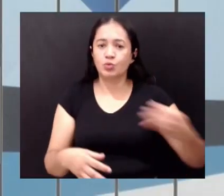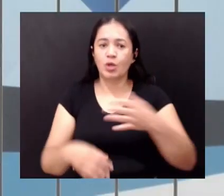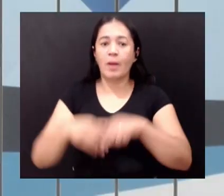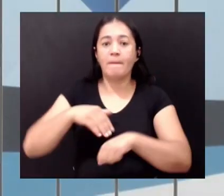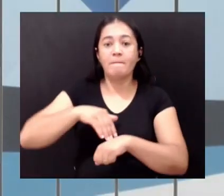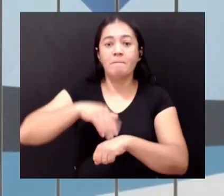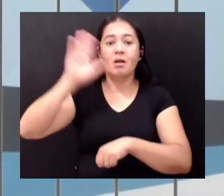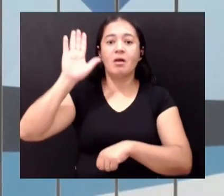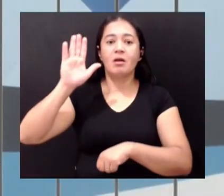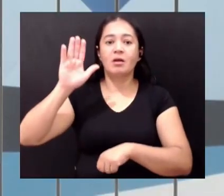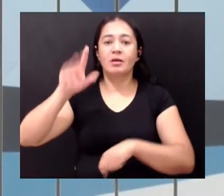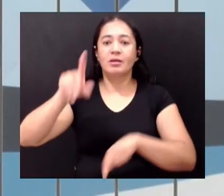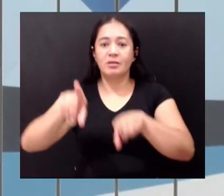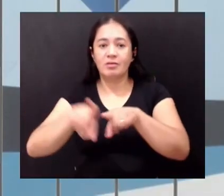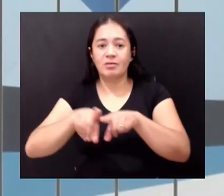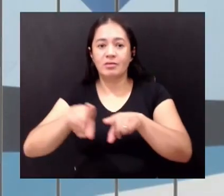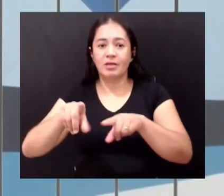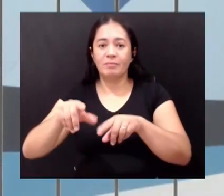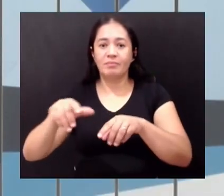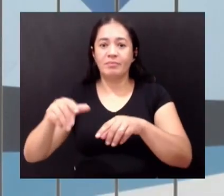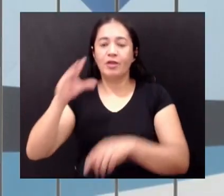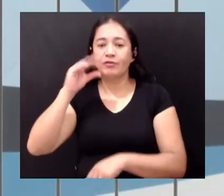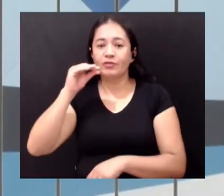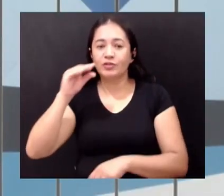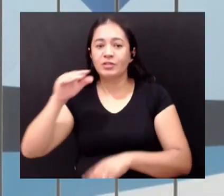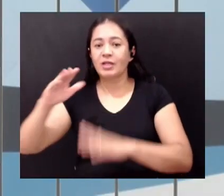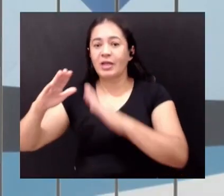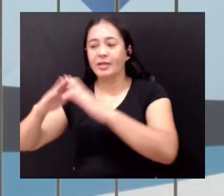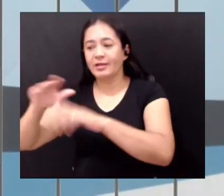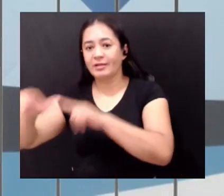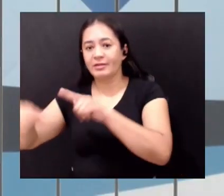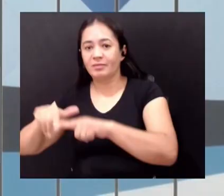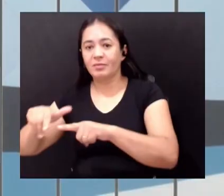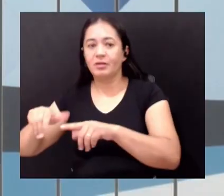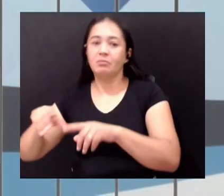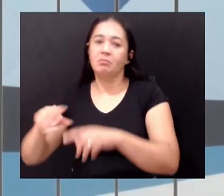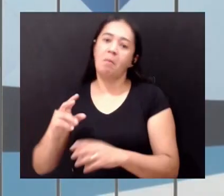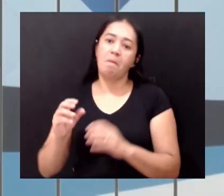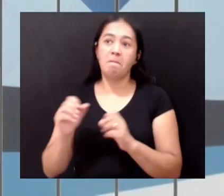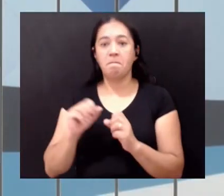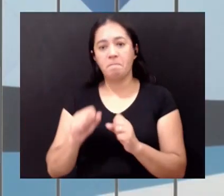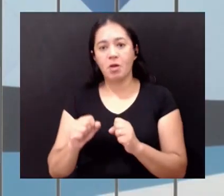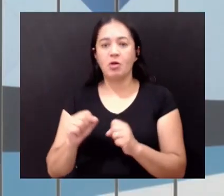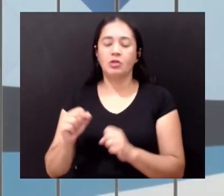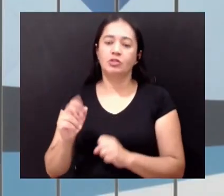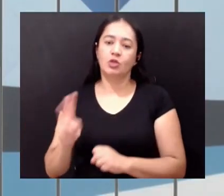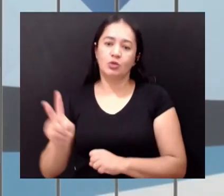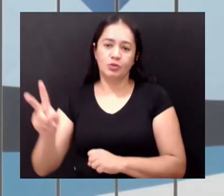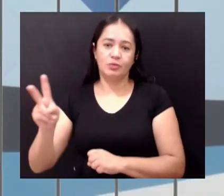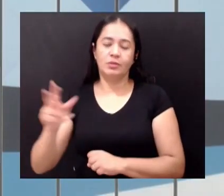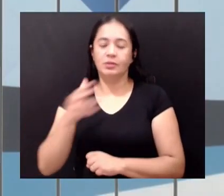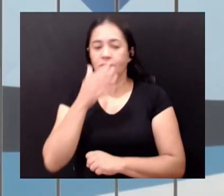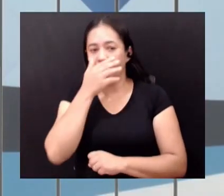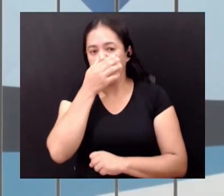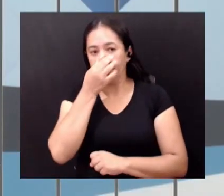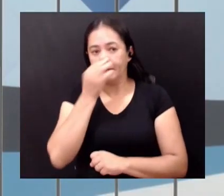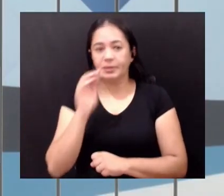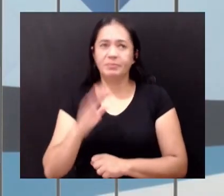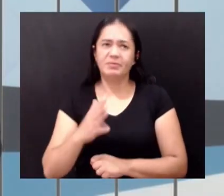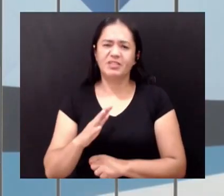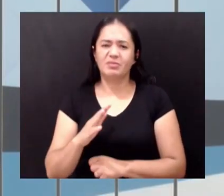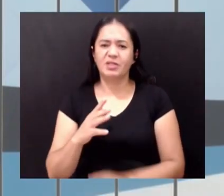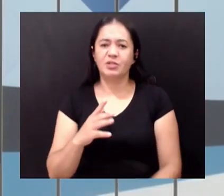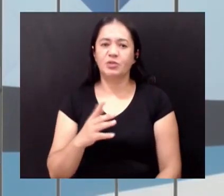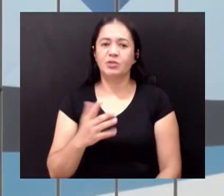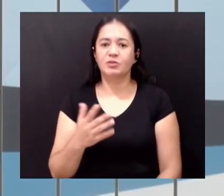dos colaboradores trabalhando de casa. Então, esse 1/3 aí de profissionais, 1/4, né, de profissionais que